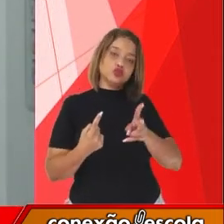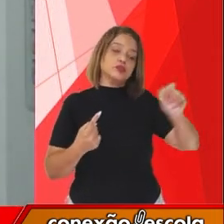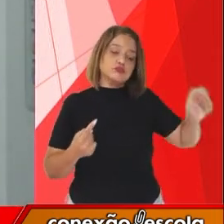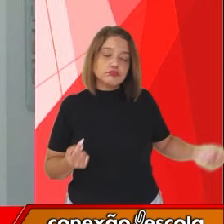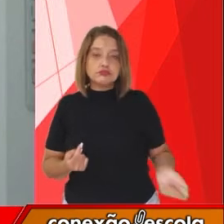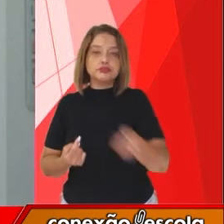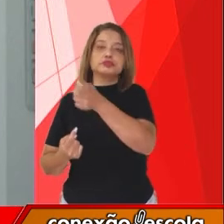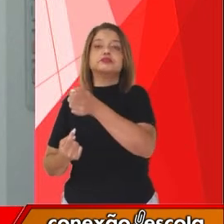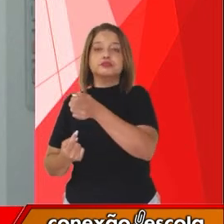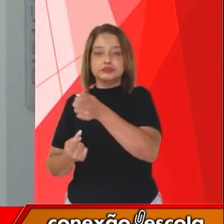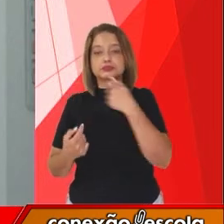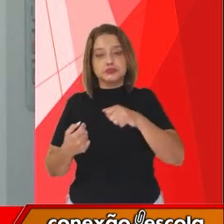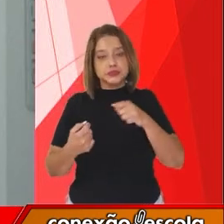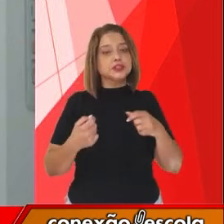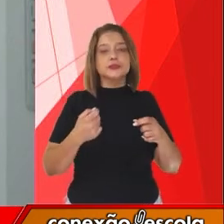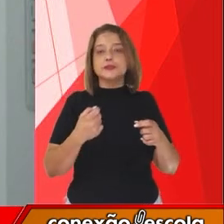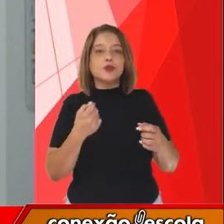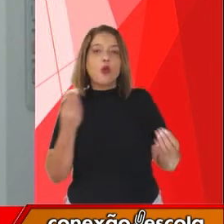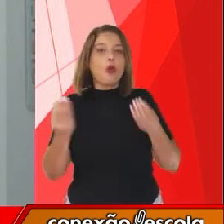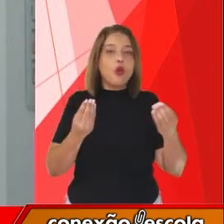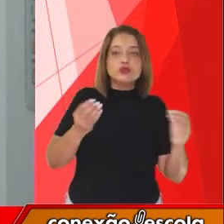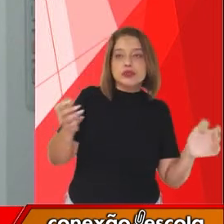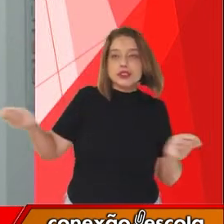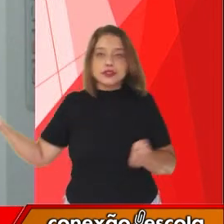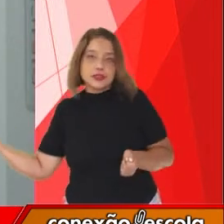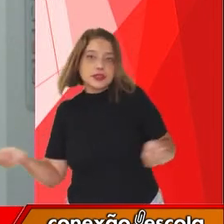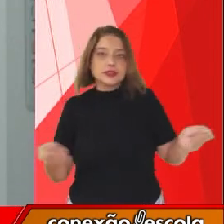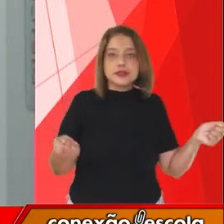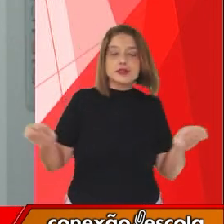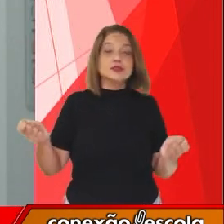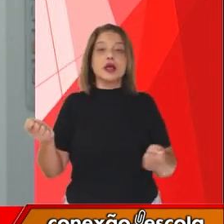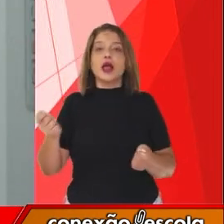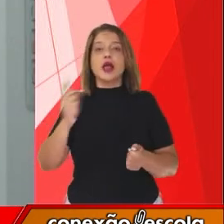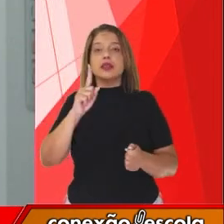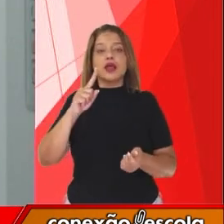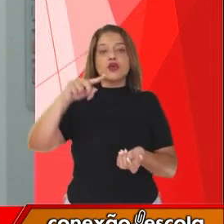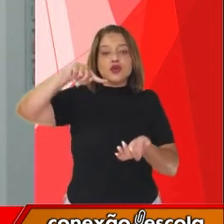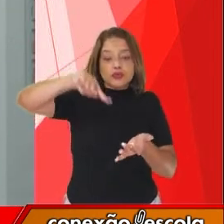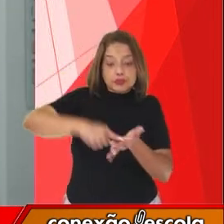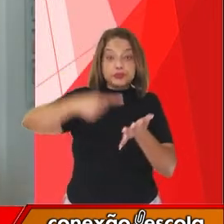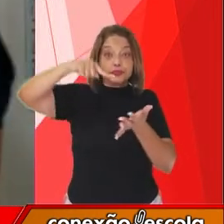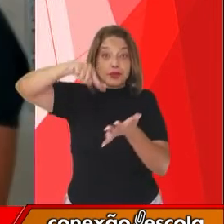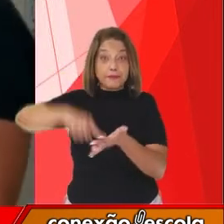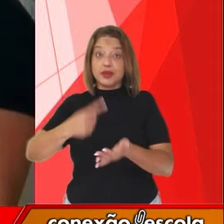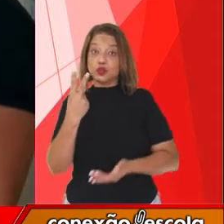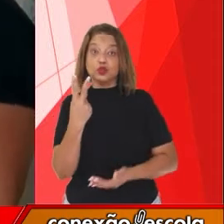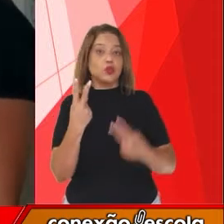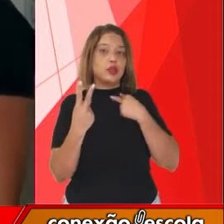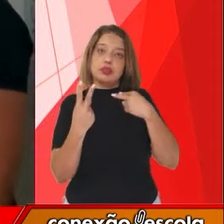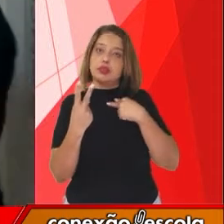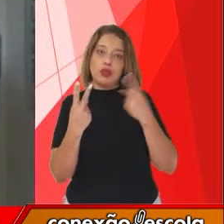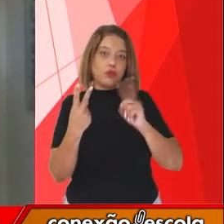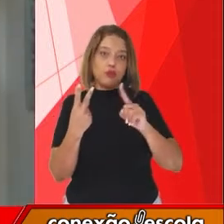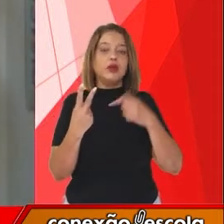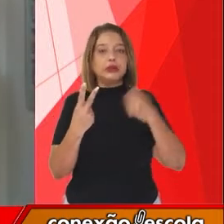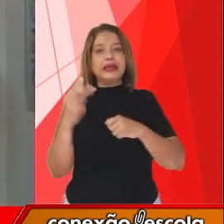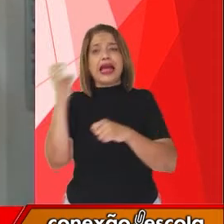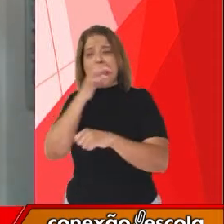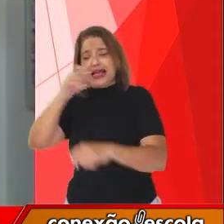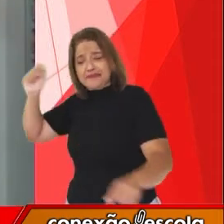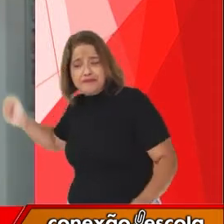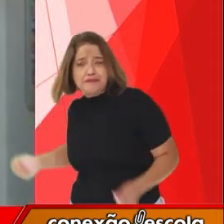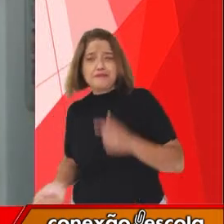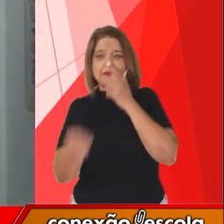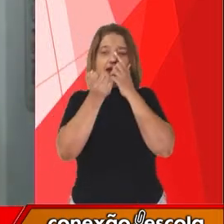de cá tem que se virar para não deixar pingar uma segunda vez e mandar a bola de volta para cá.